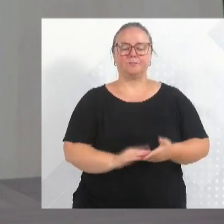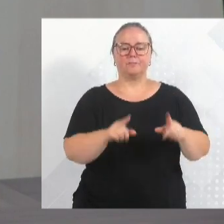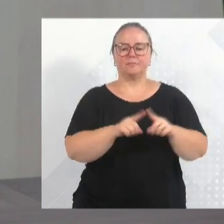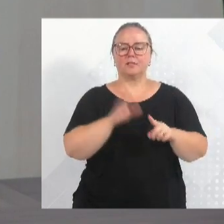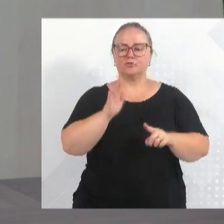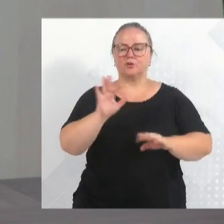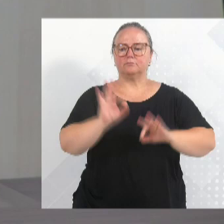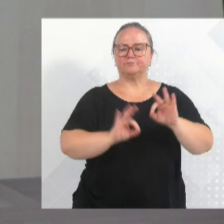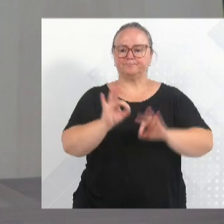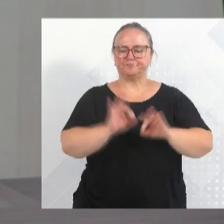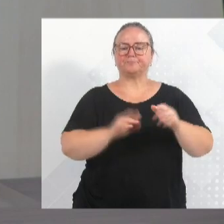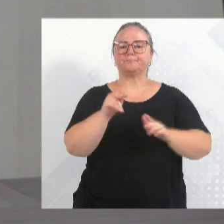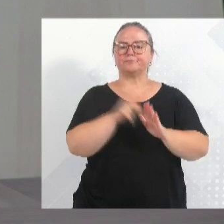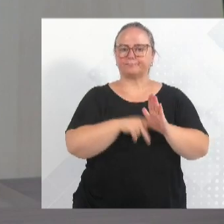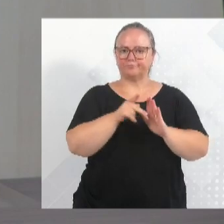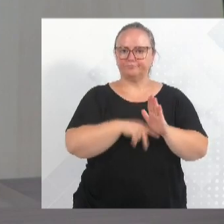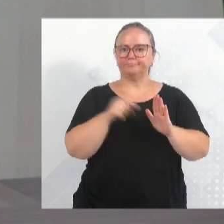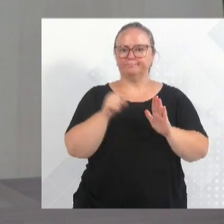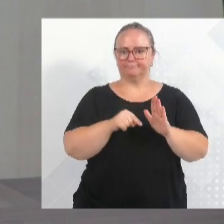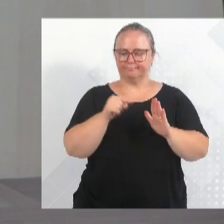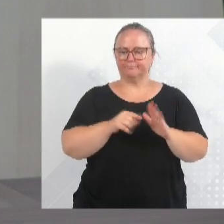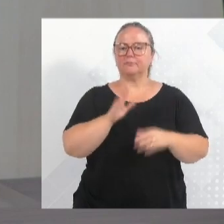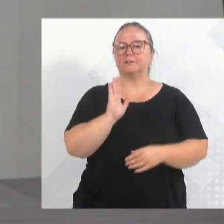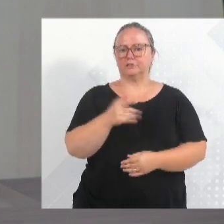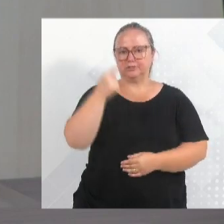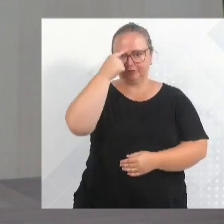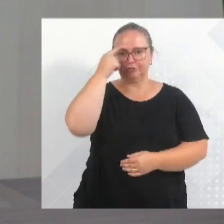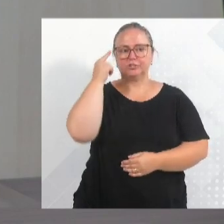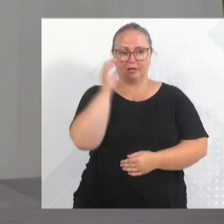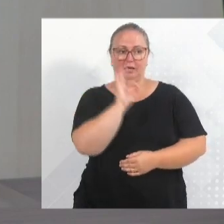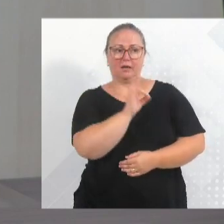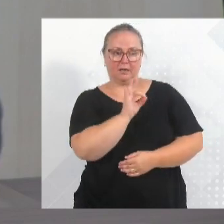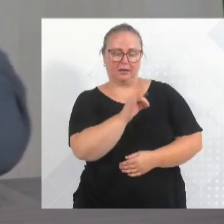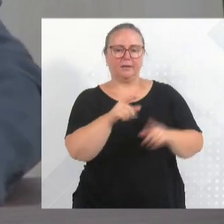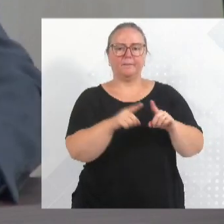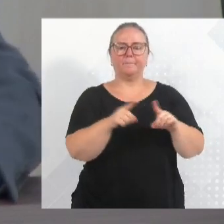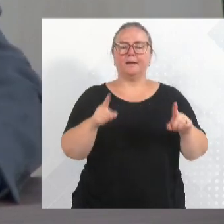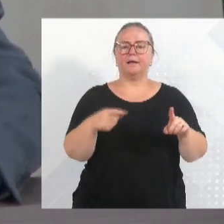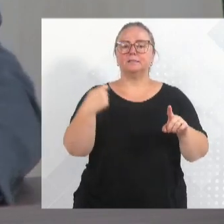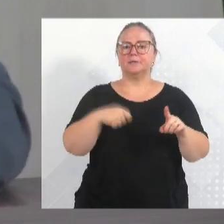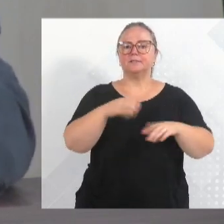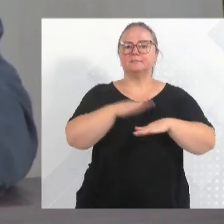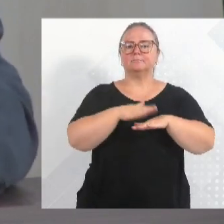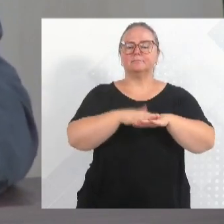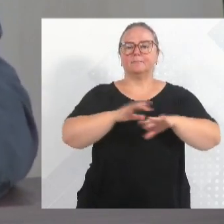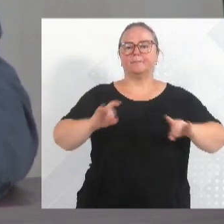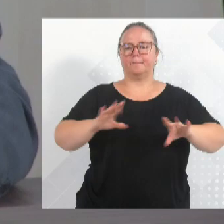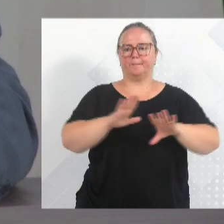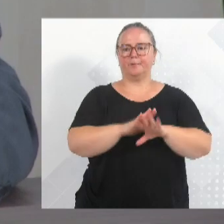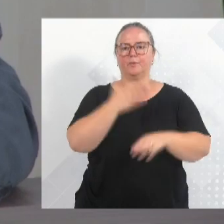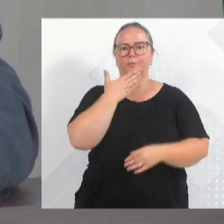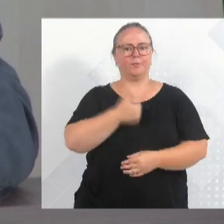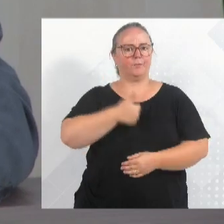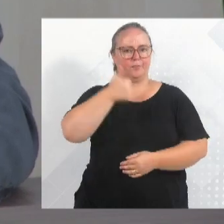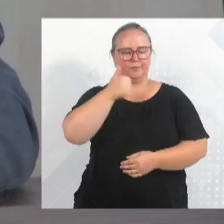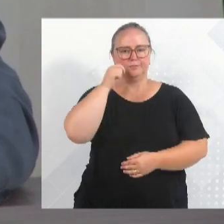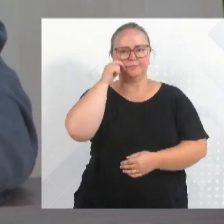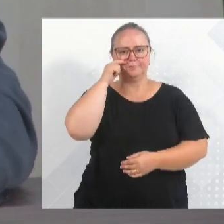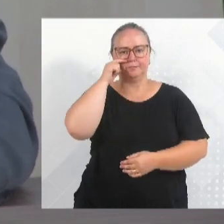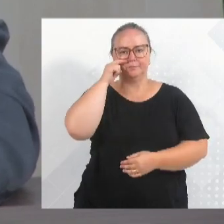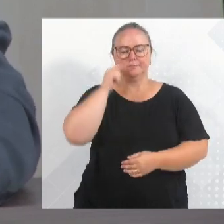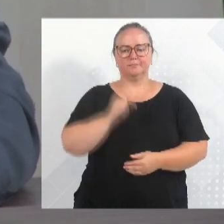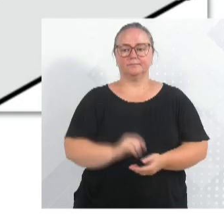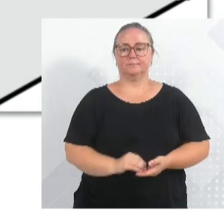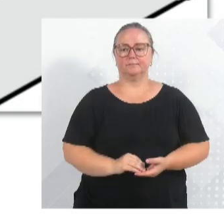elaborado projetos, o vereador Ito, para que seja executado da melhor forma possível. O